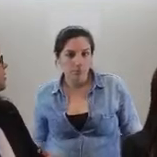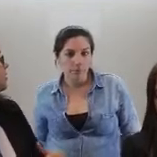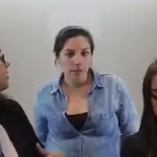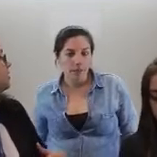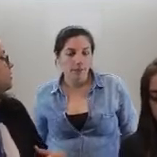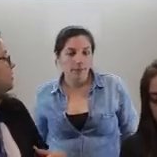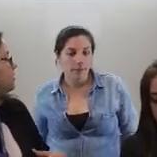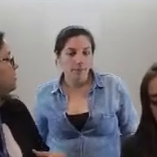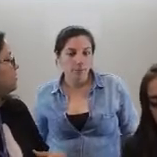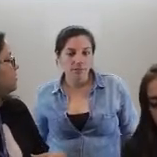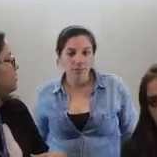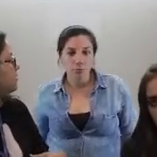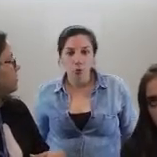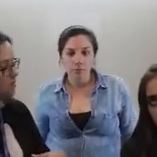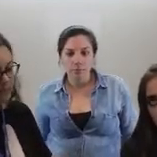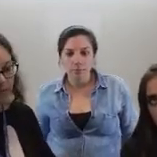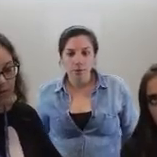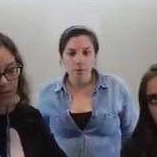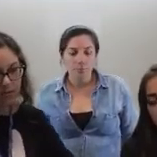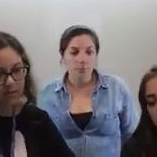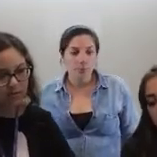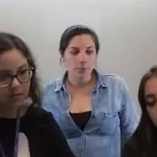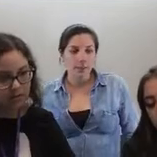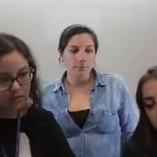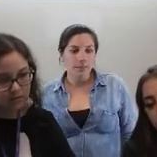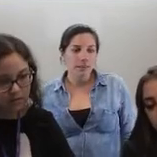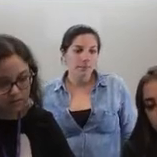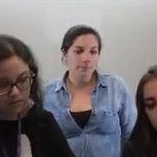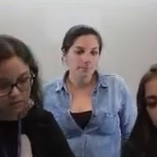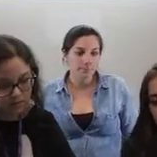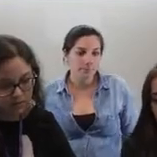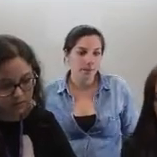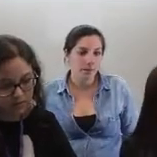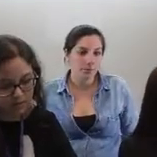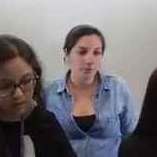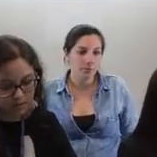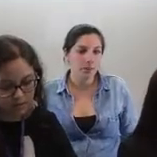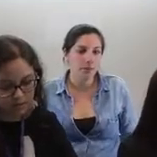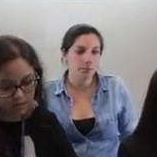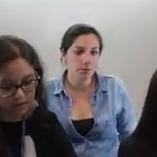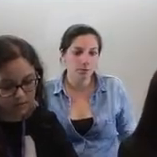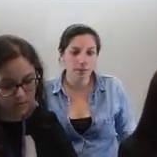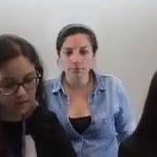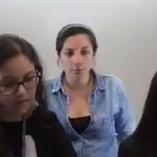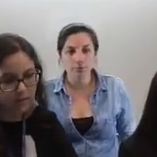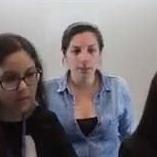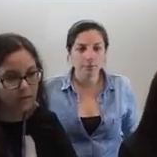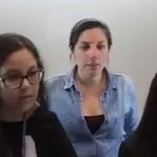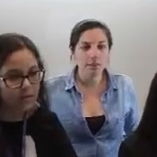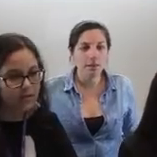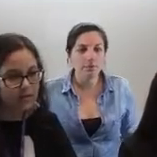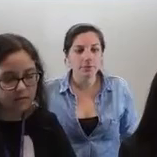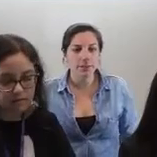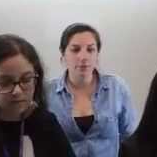termo? Pode ser um nome? Pode. Procura Emília. É o nome de uma autora,